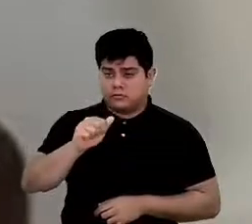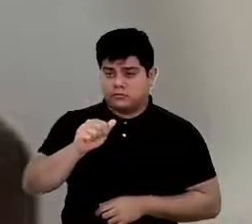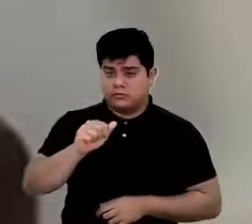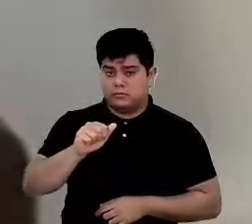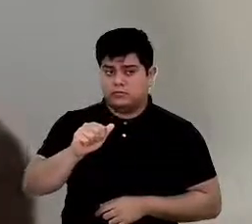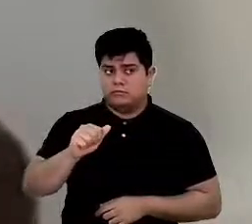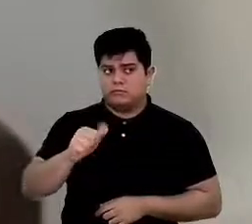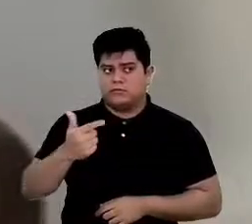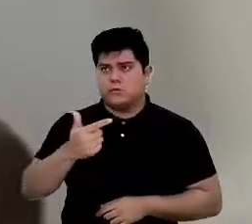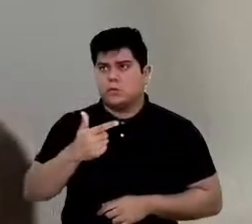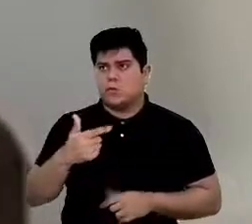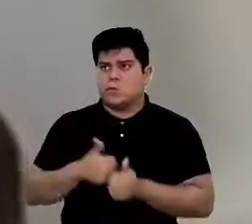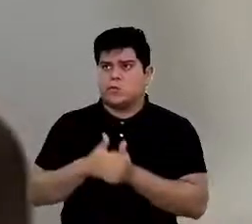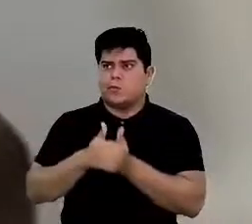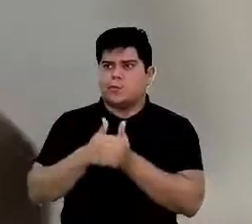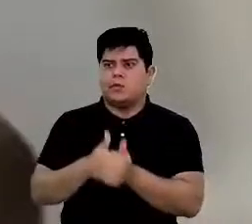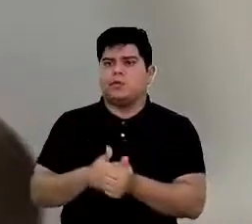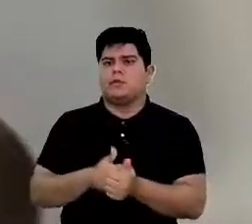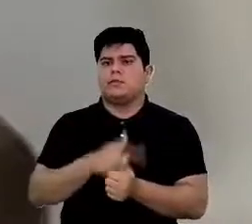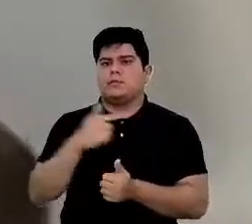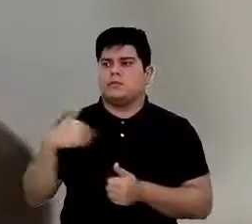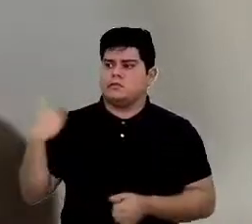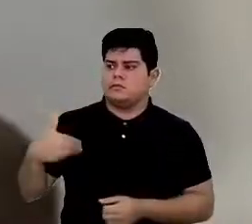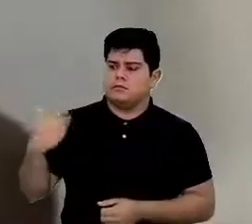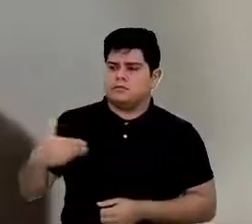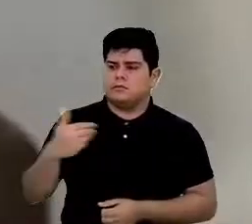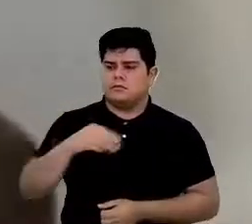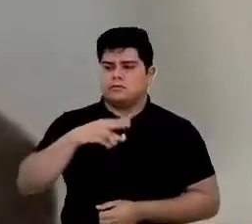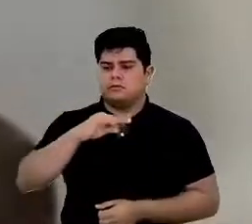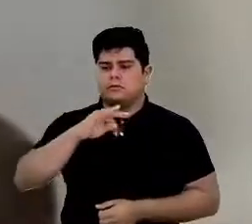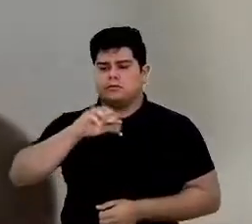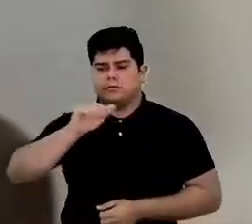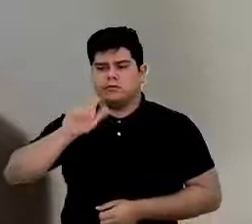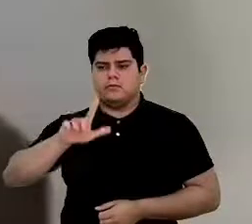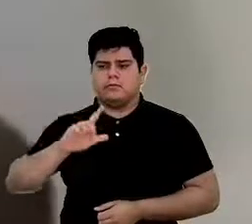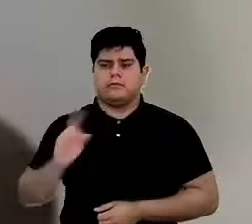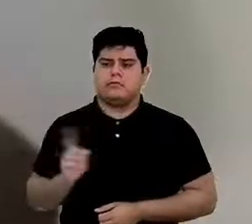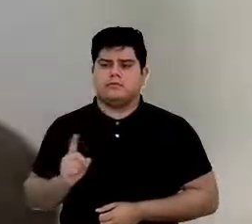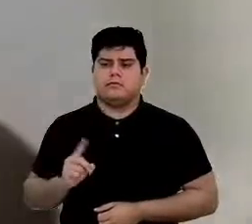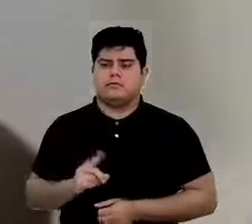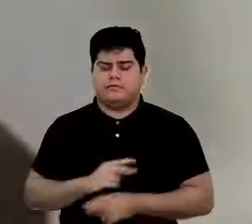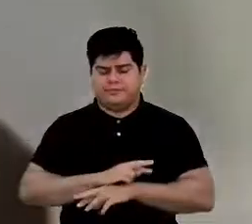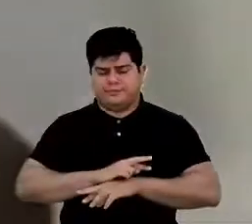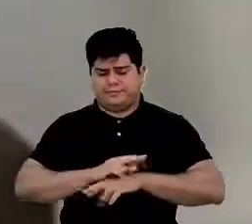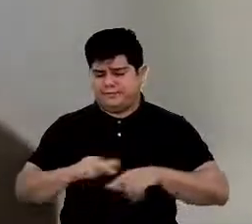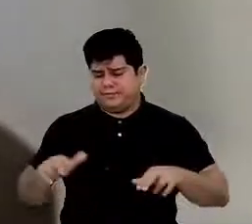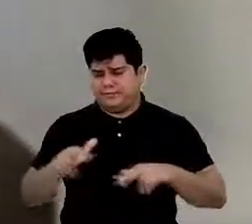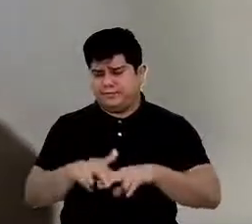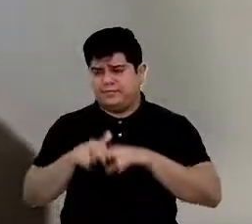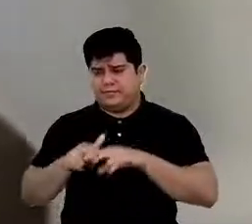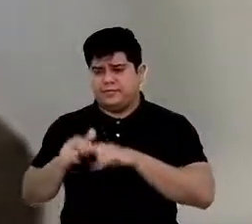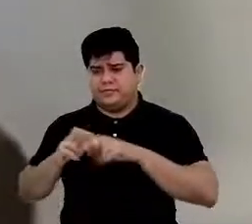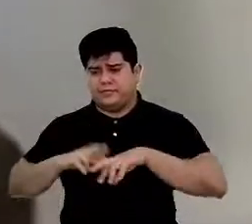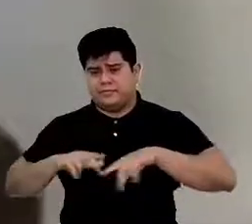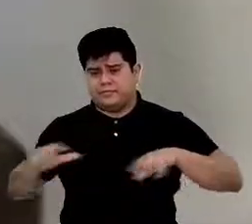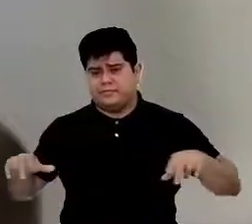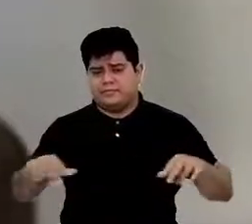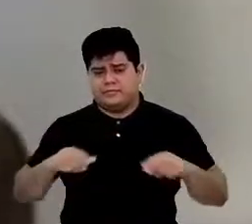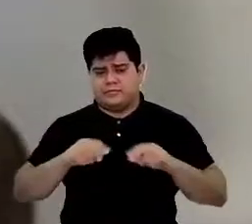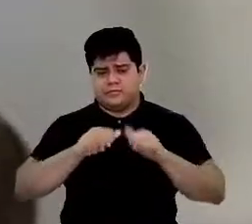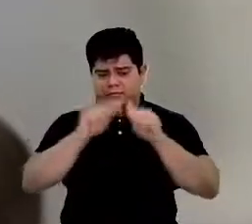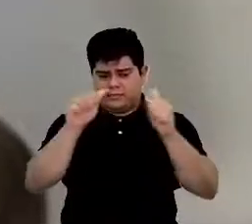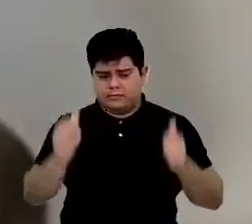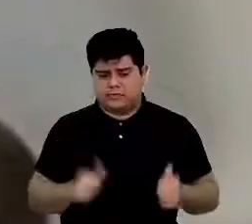não vem acompanhando o avanço da mitral, por diversas razões, né? A questão de anatomia,